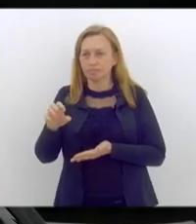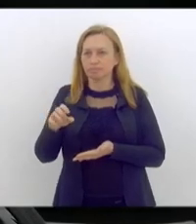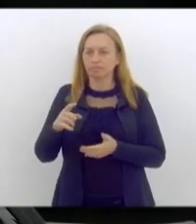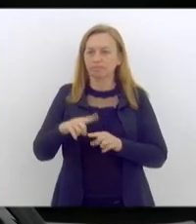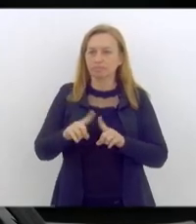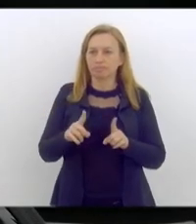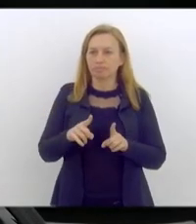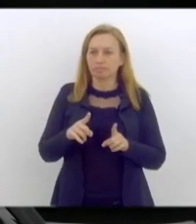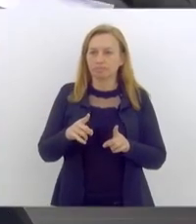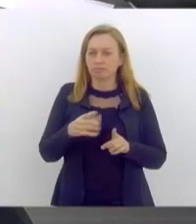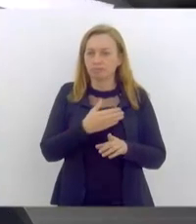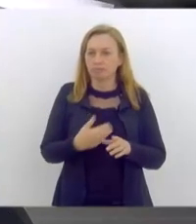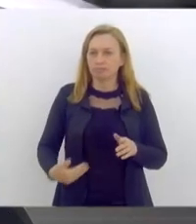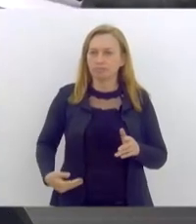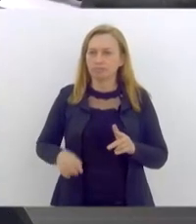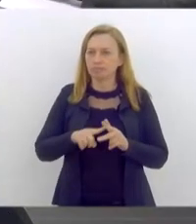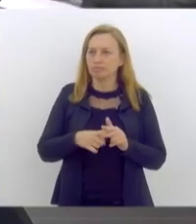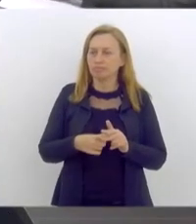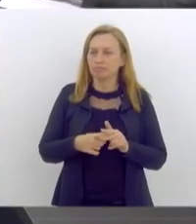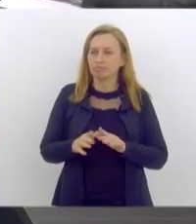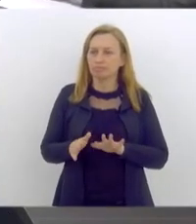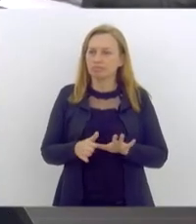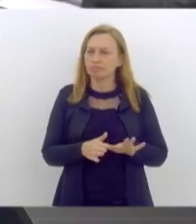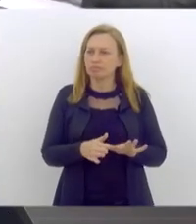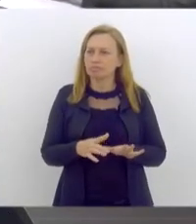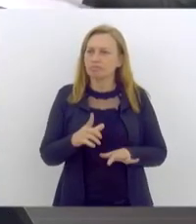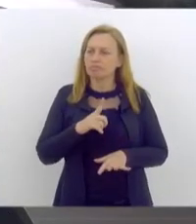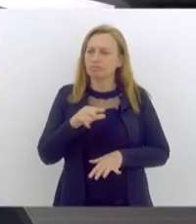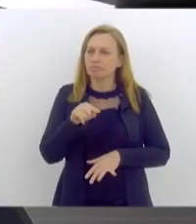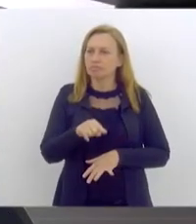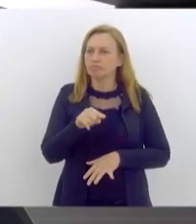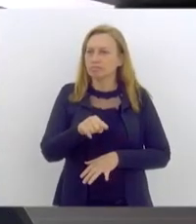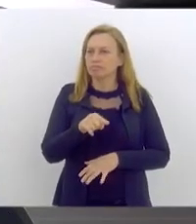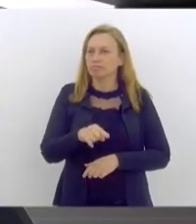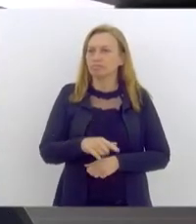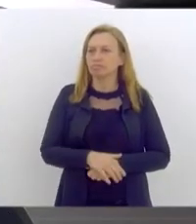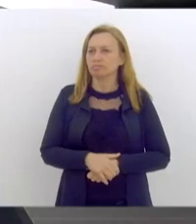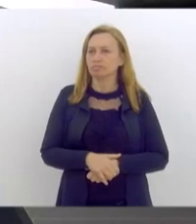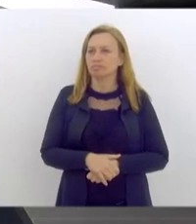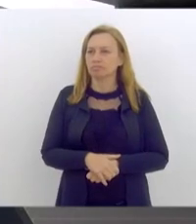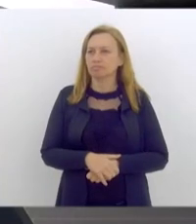do Governador é que eu tenho aqui